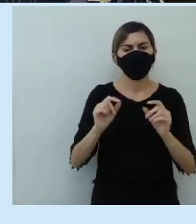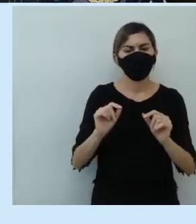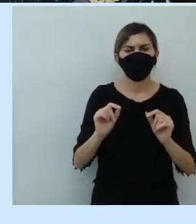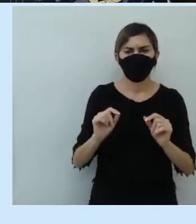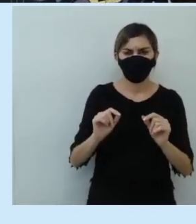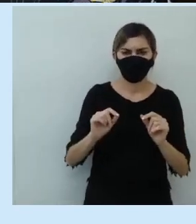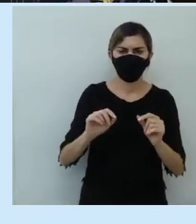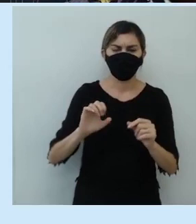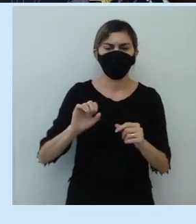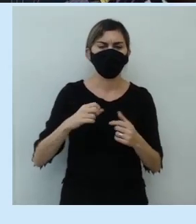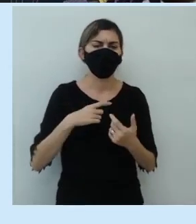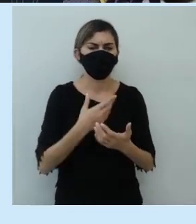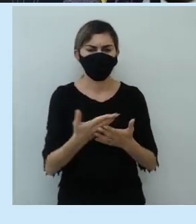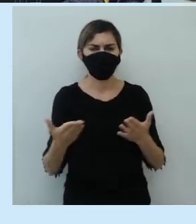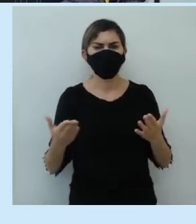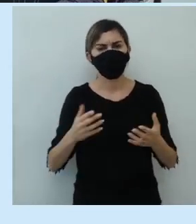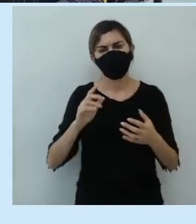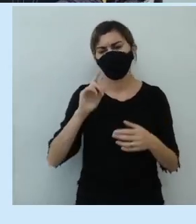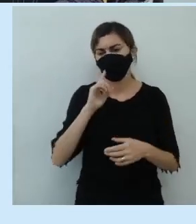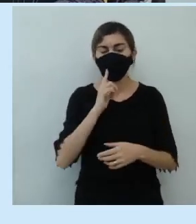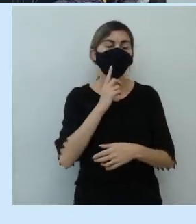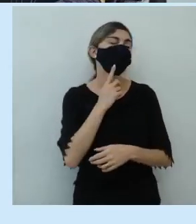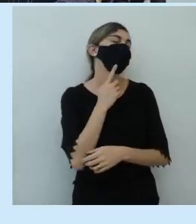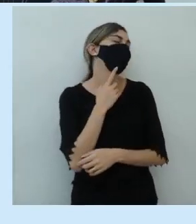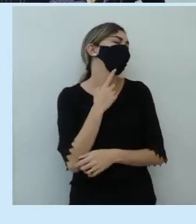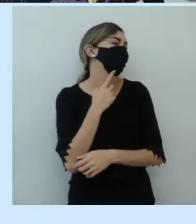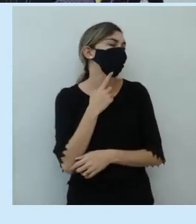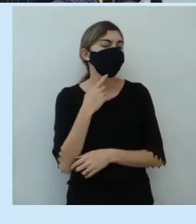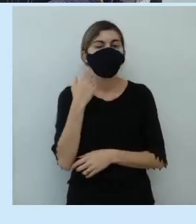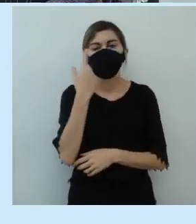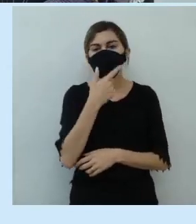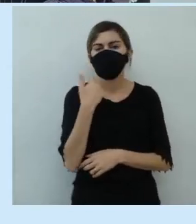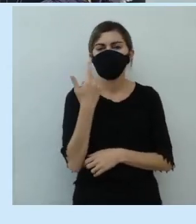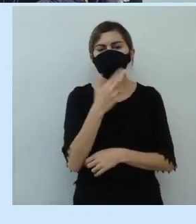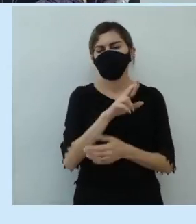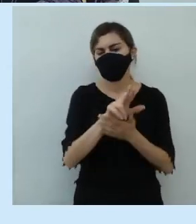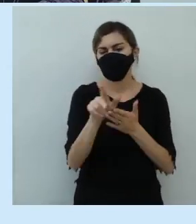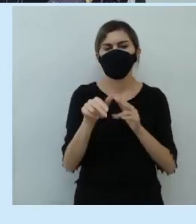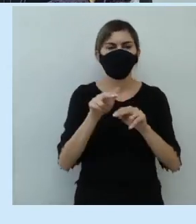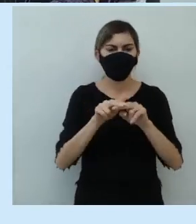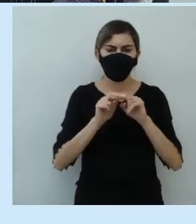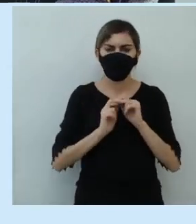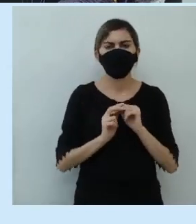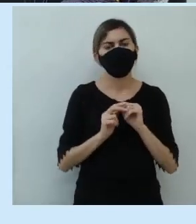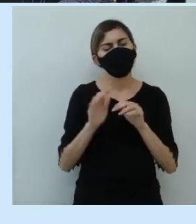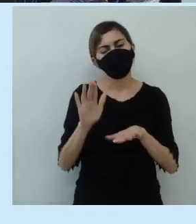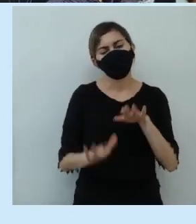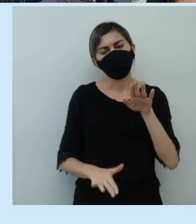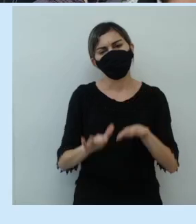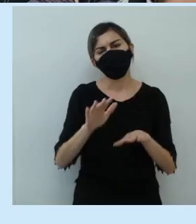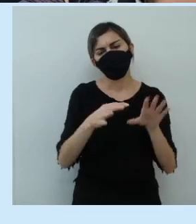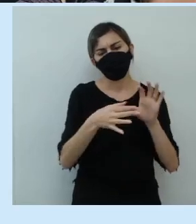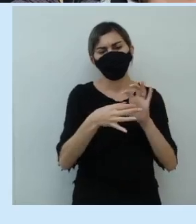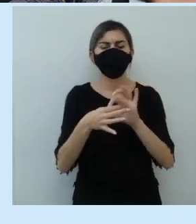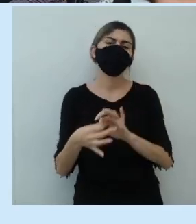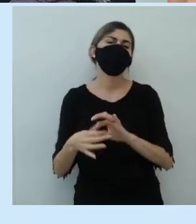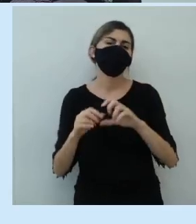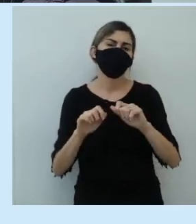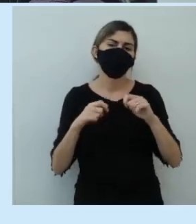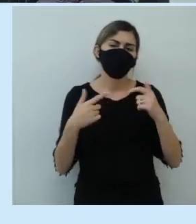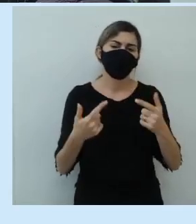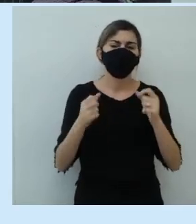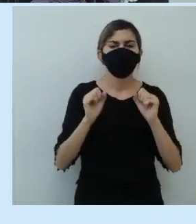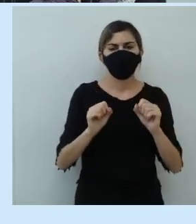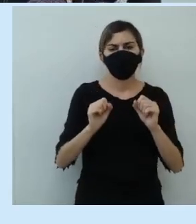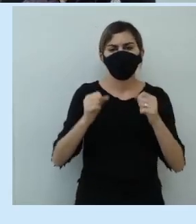seria efetivamente você torcer o nariz? Um gesto, e quem torce o nariz pode ter várias razões, dependendo do contexto, claro. Você pode